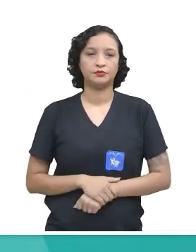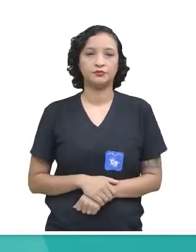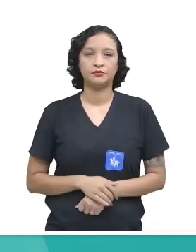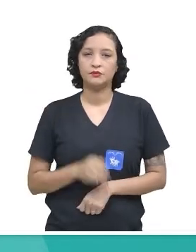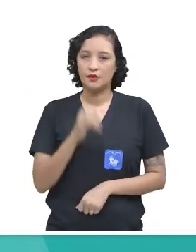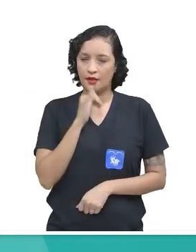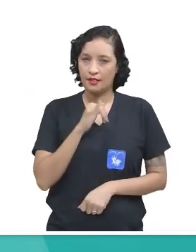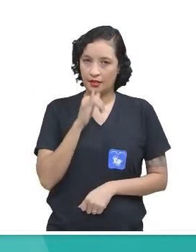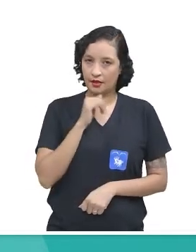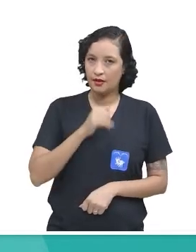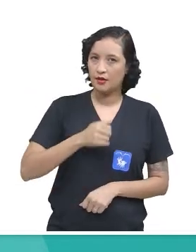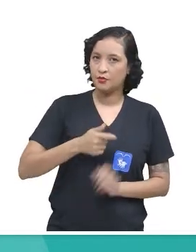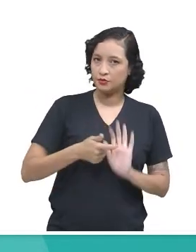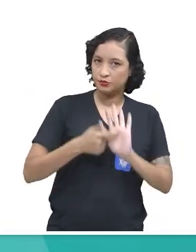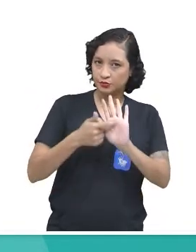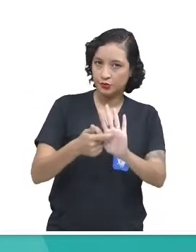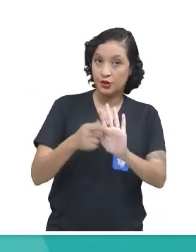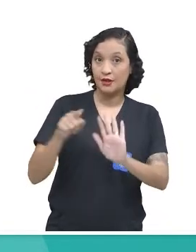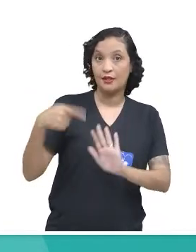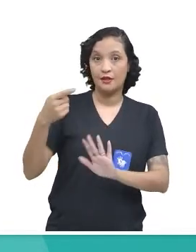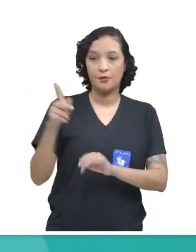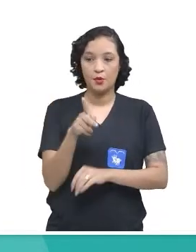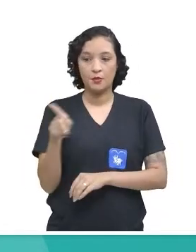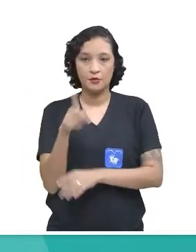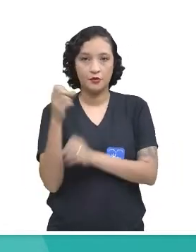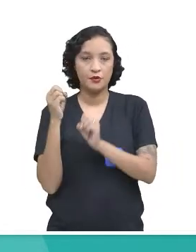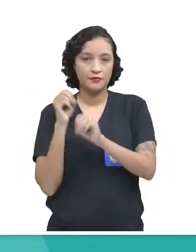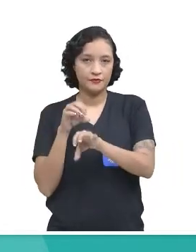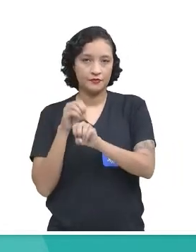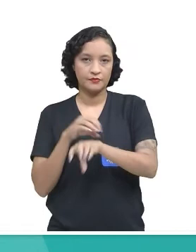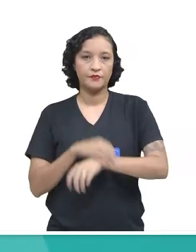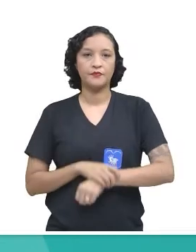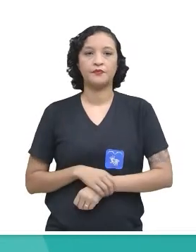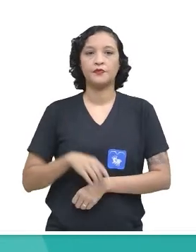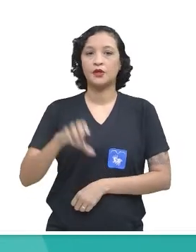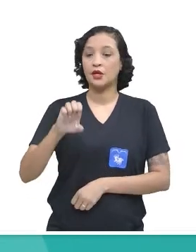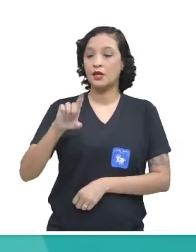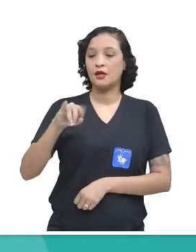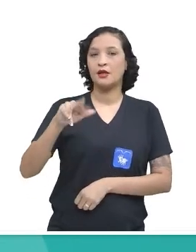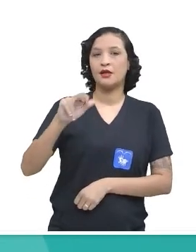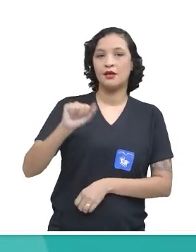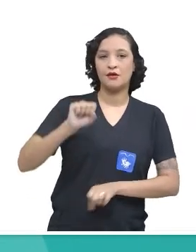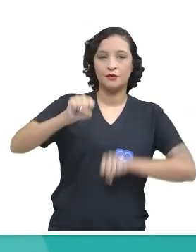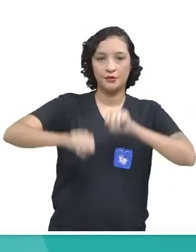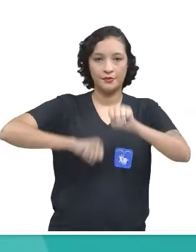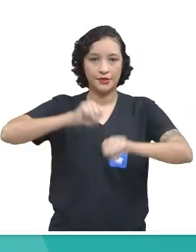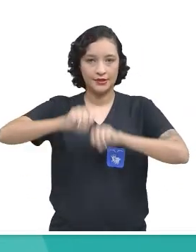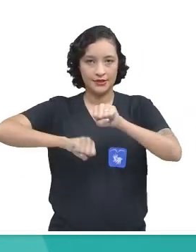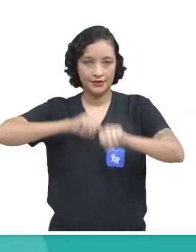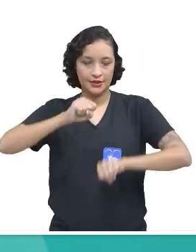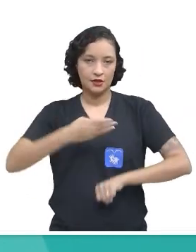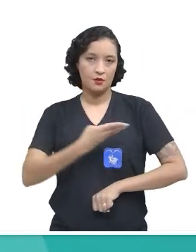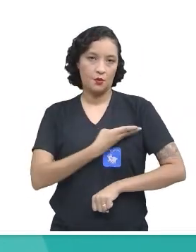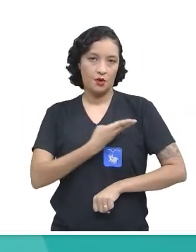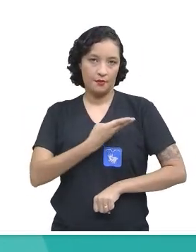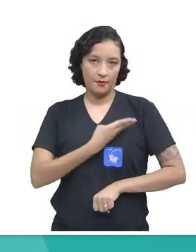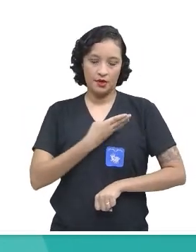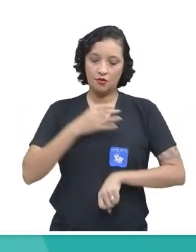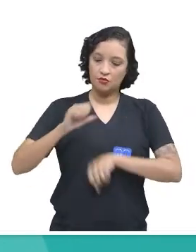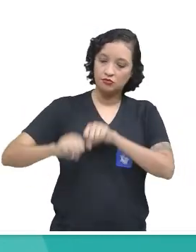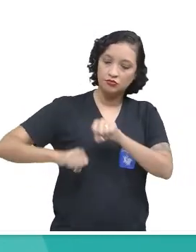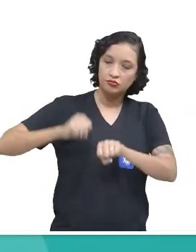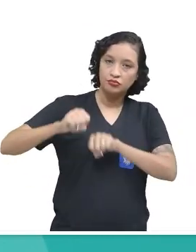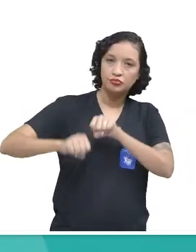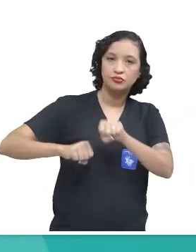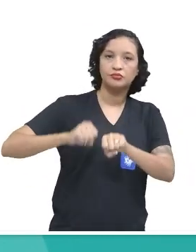vai explicar, calculando para vocês. Eliane decide andar de bicicleta com alguns amigos. Antes